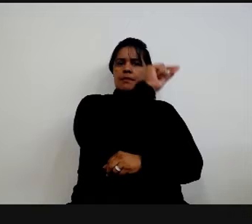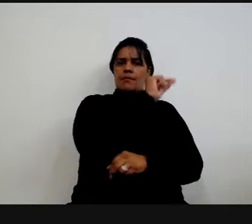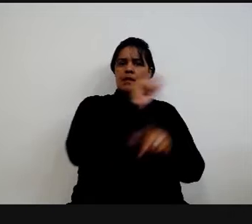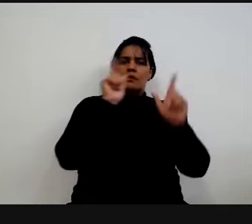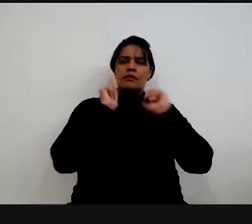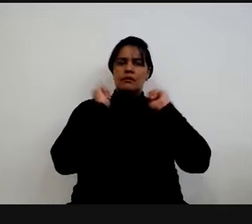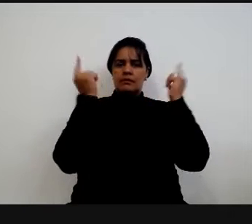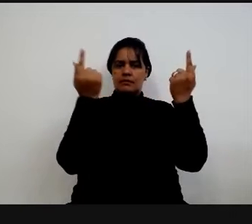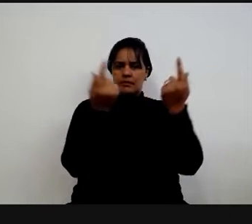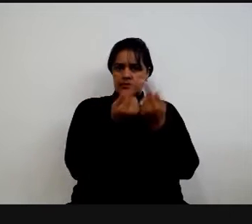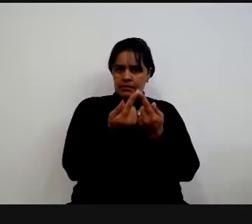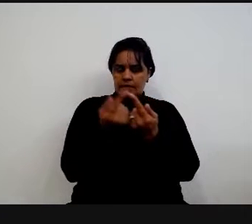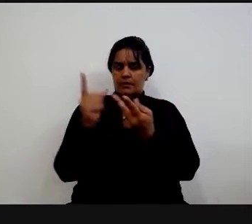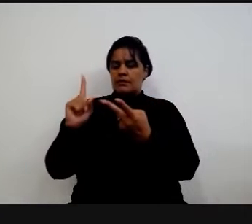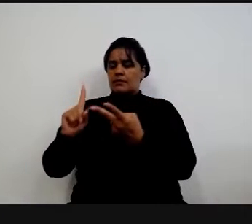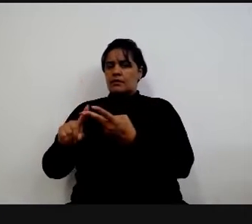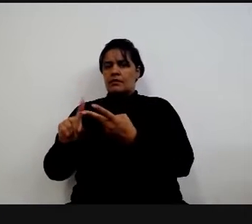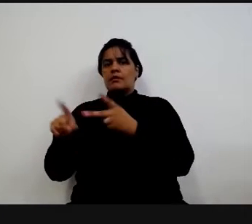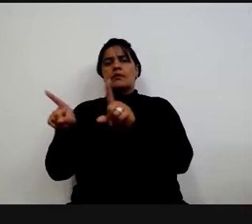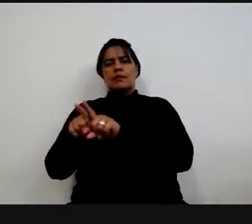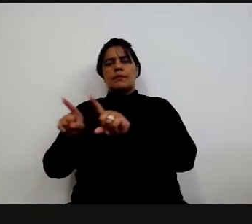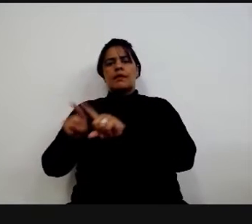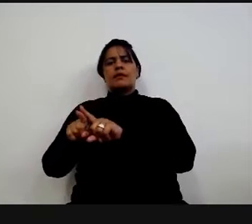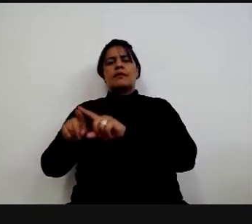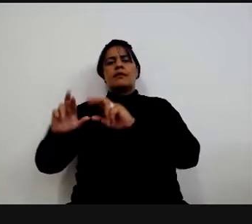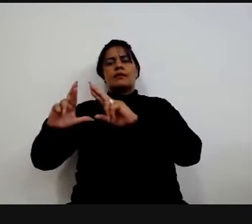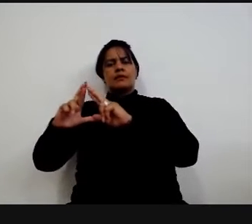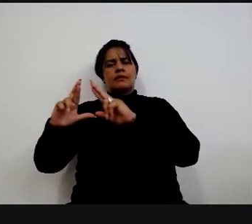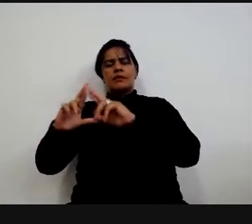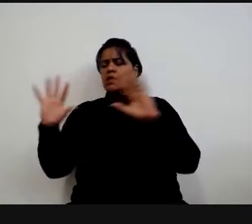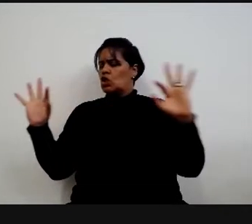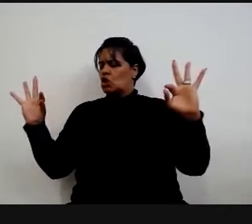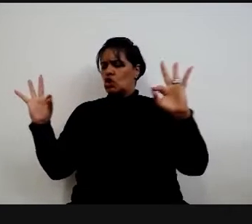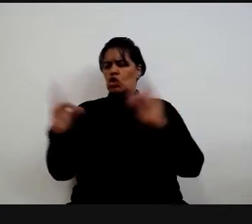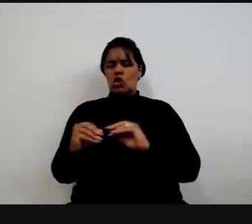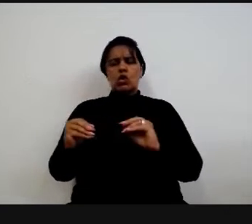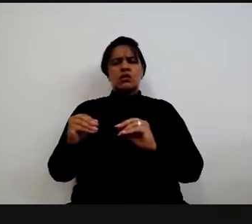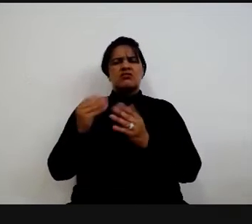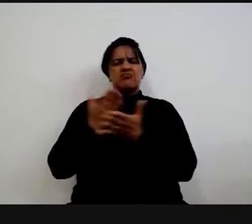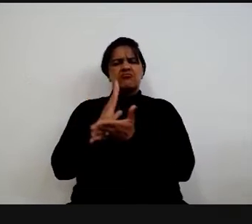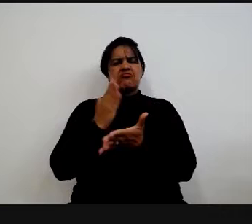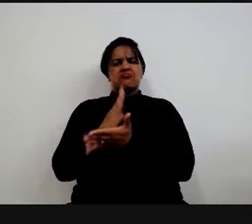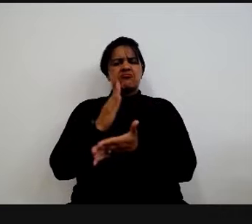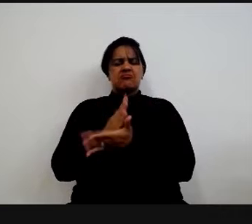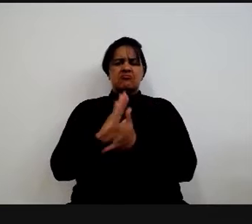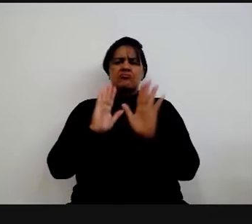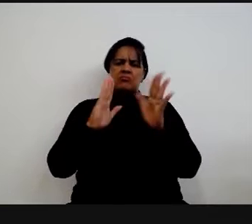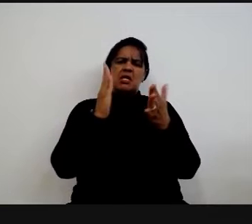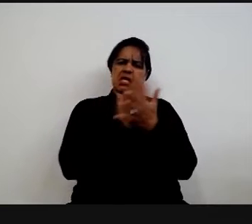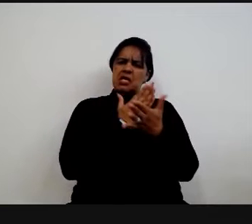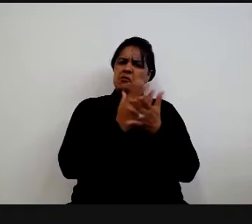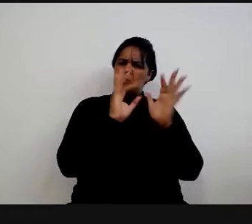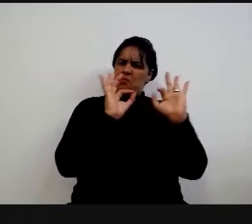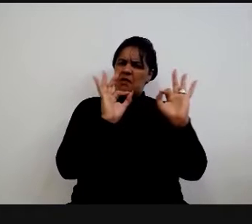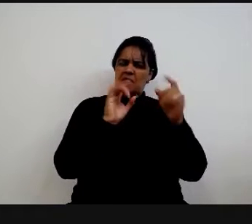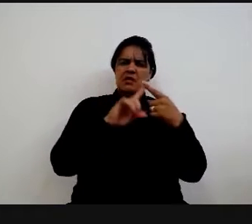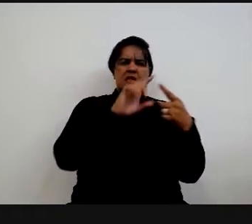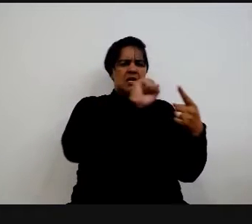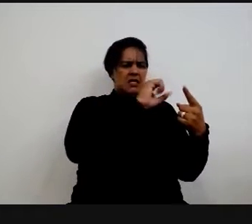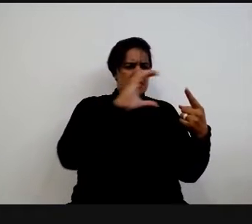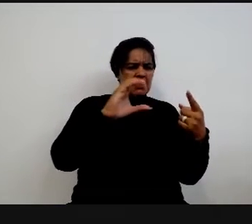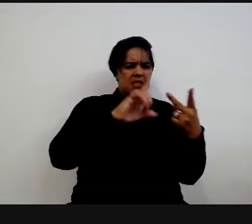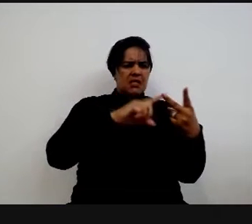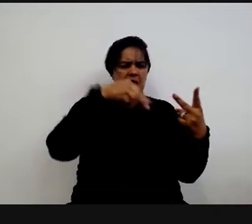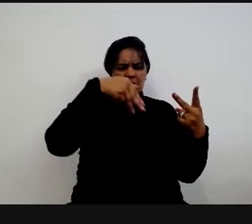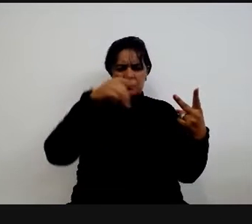assembleias e a Câmara Legislativa do Distrito Federal. Todas funcionando, umas muito bem, como Minas, Santa